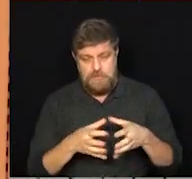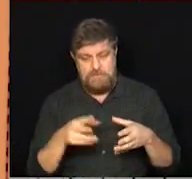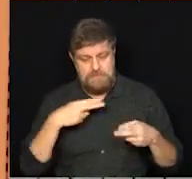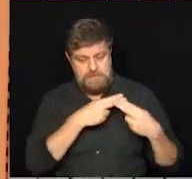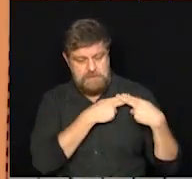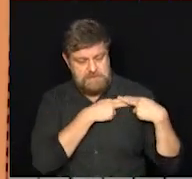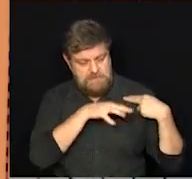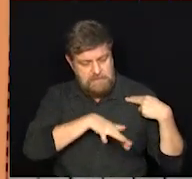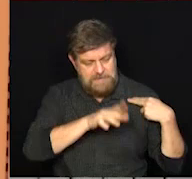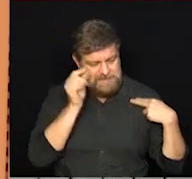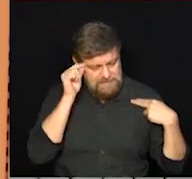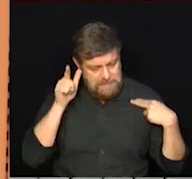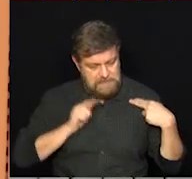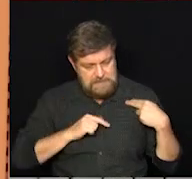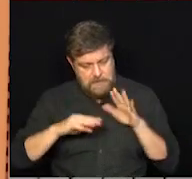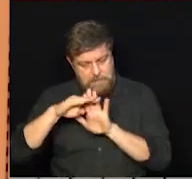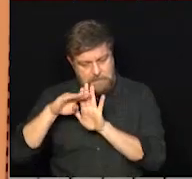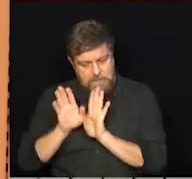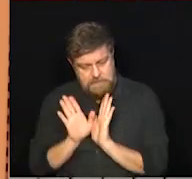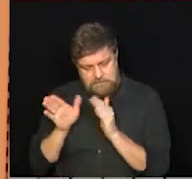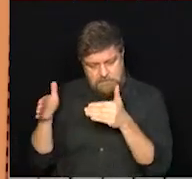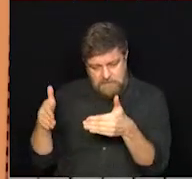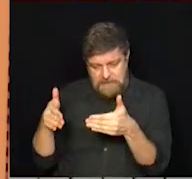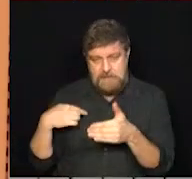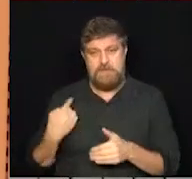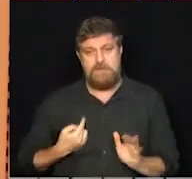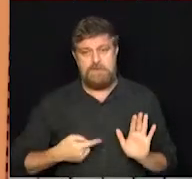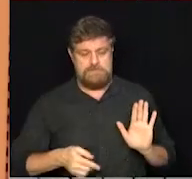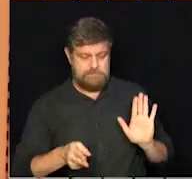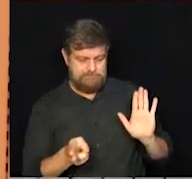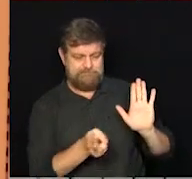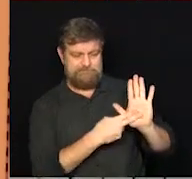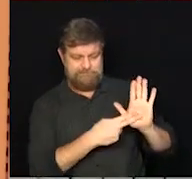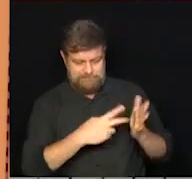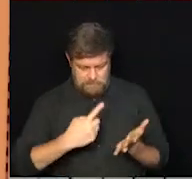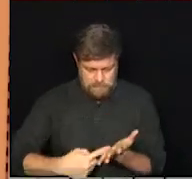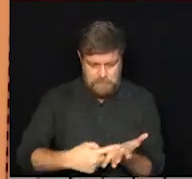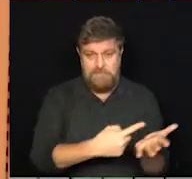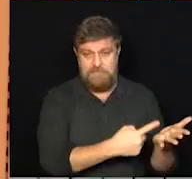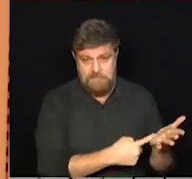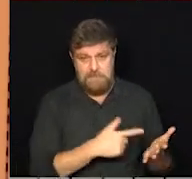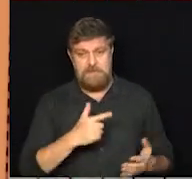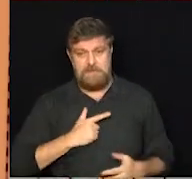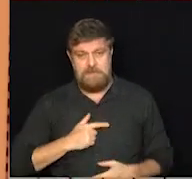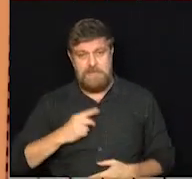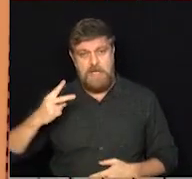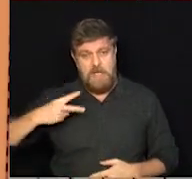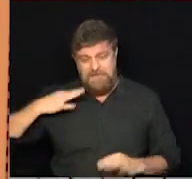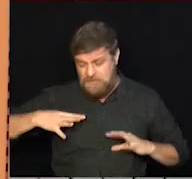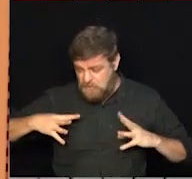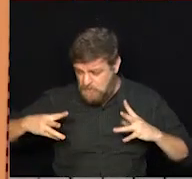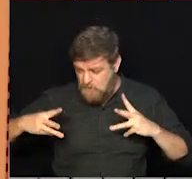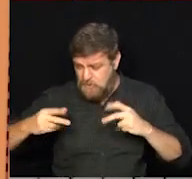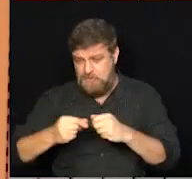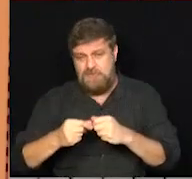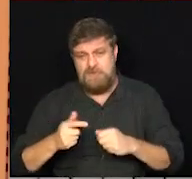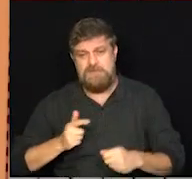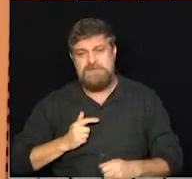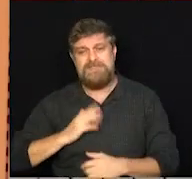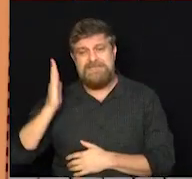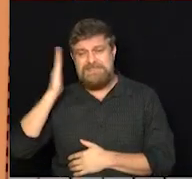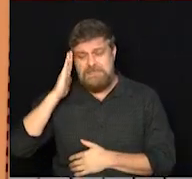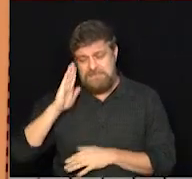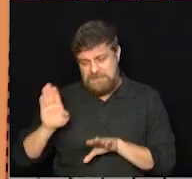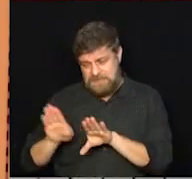embora nós tenhamos uma pauta específica e nos comprometemos em tratar disso fazer chegar os outros parlamentares que não estão acompanhando